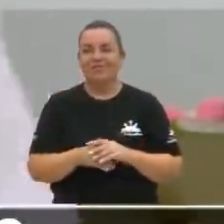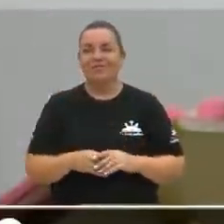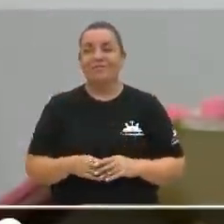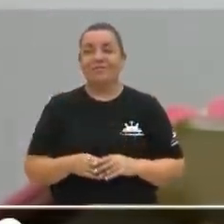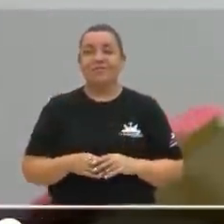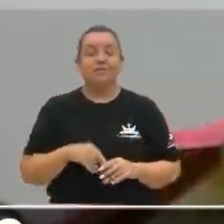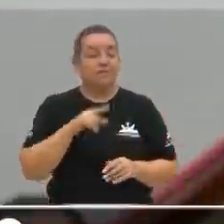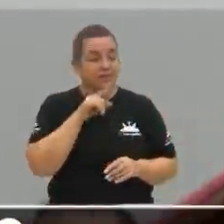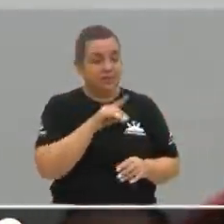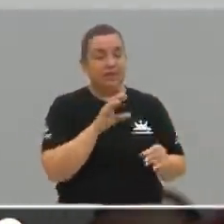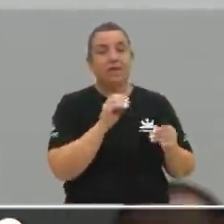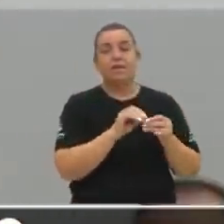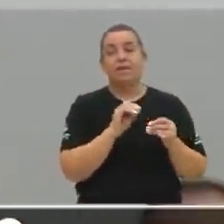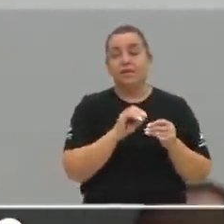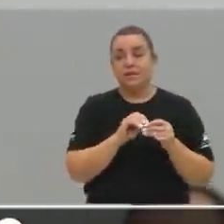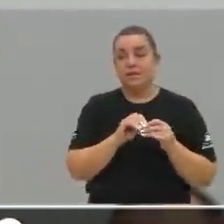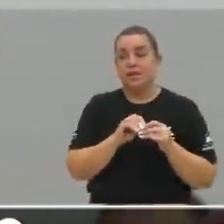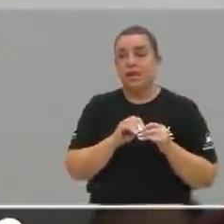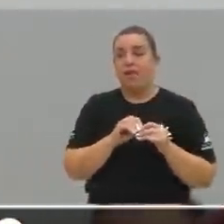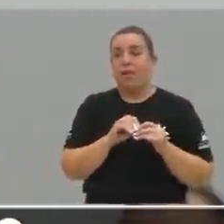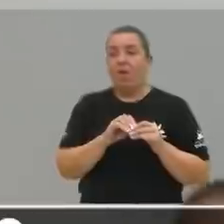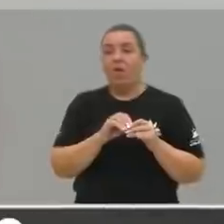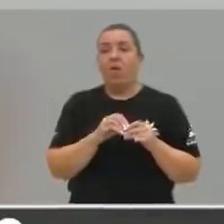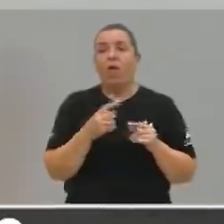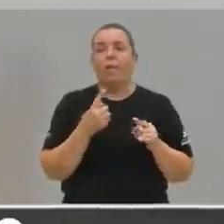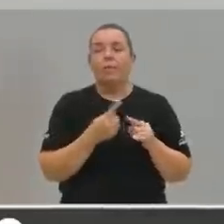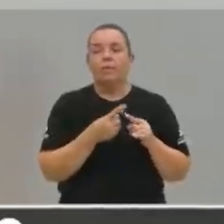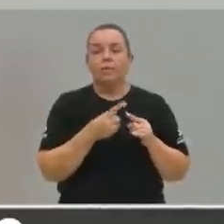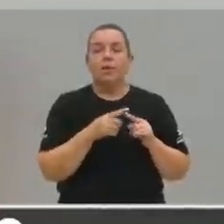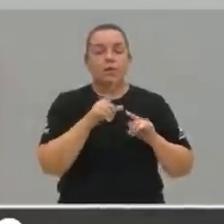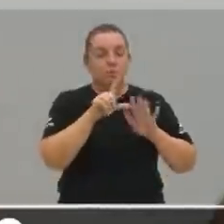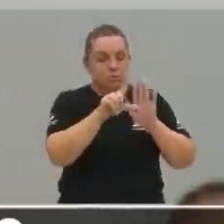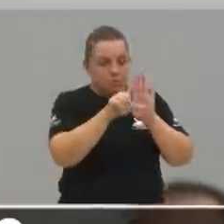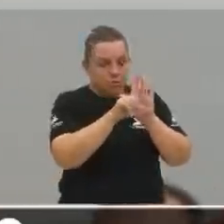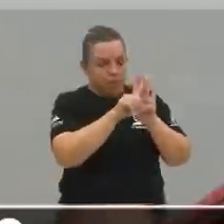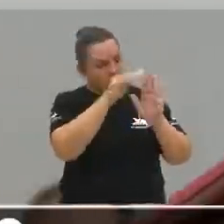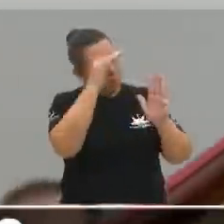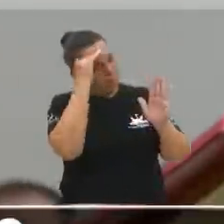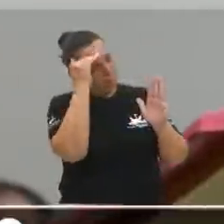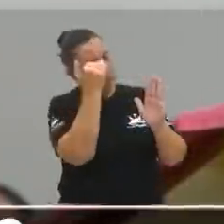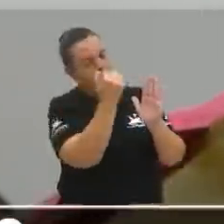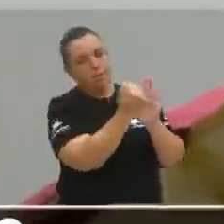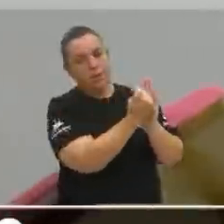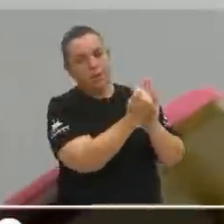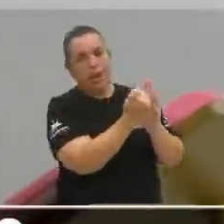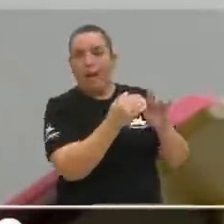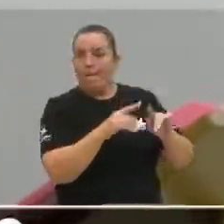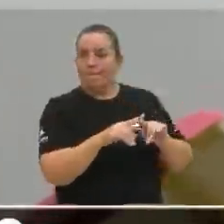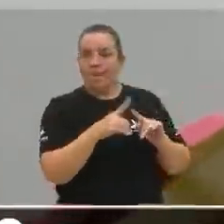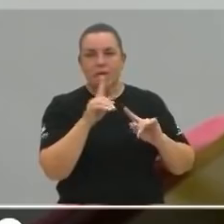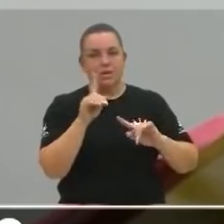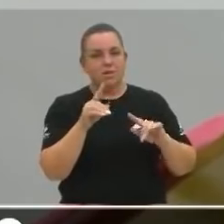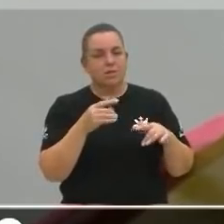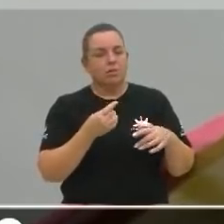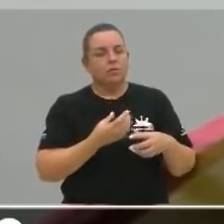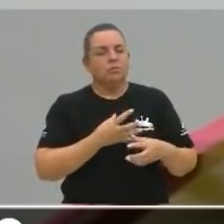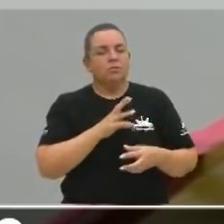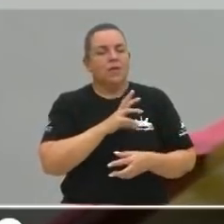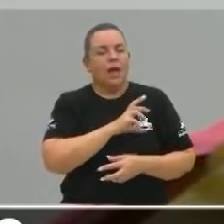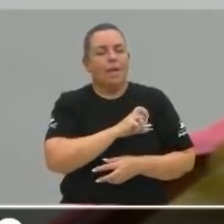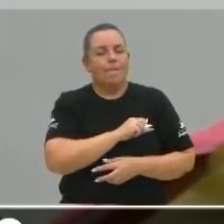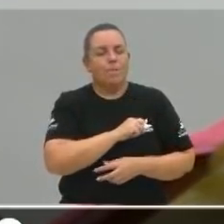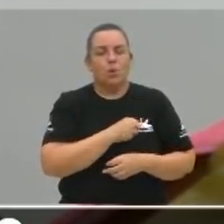e ele fazia por perfeito É mas não como